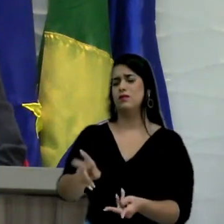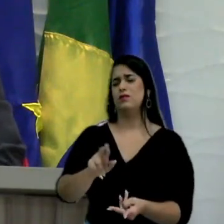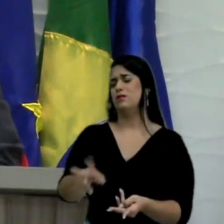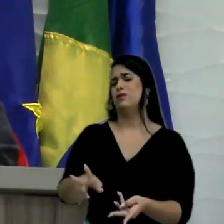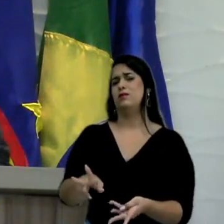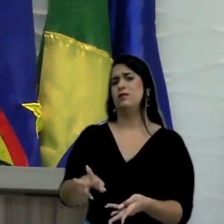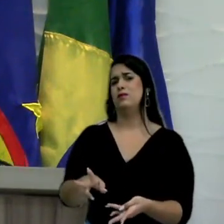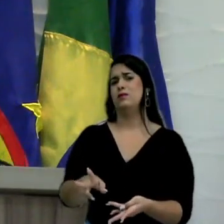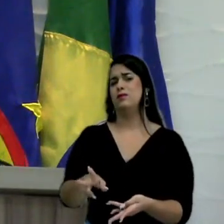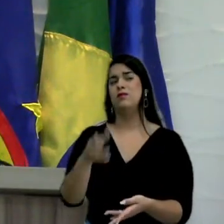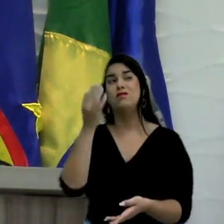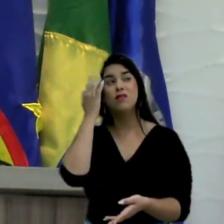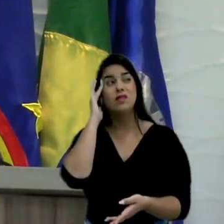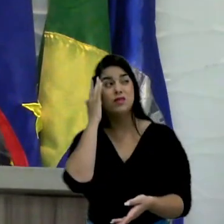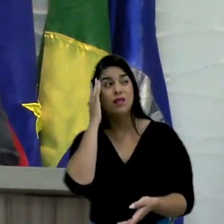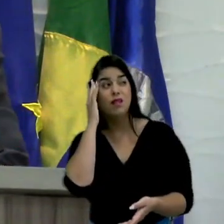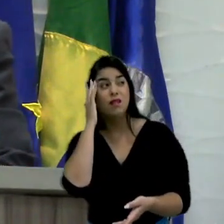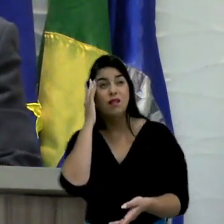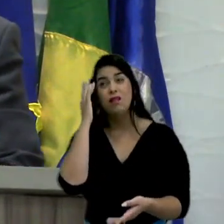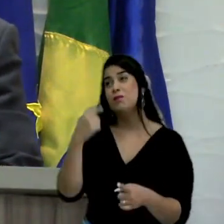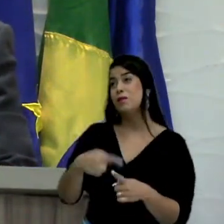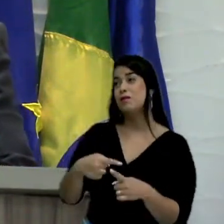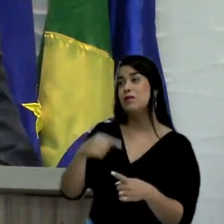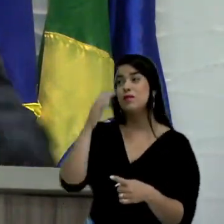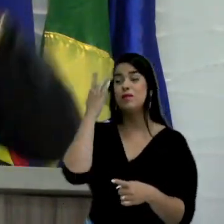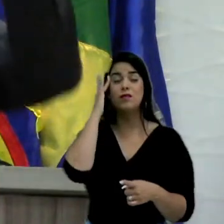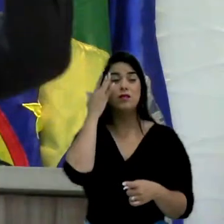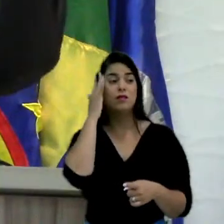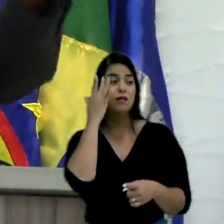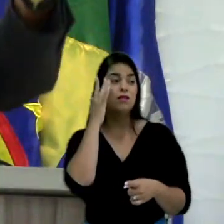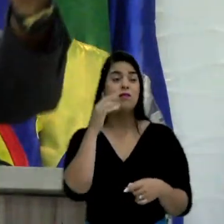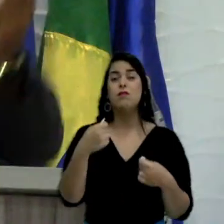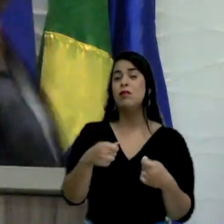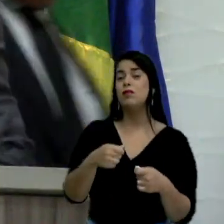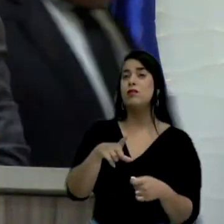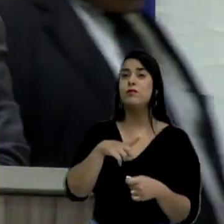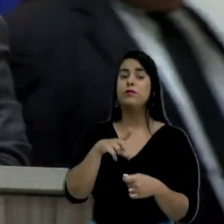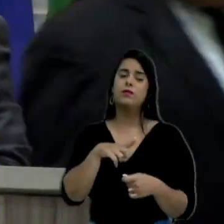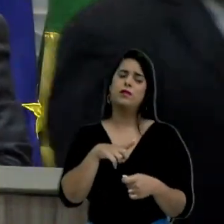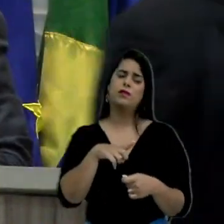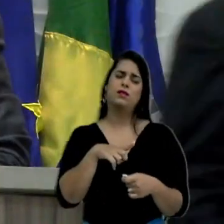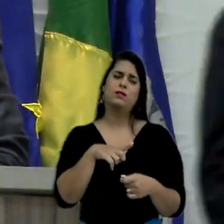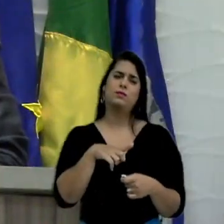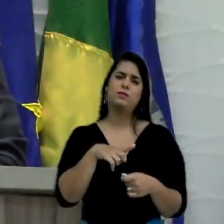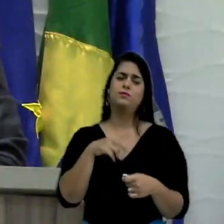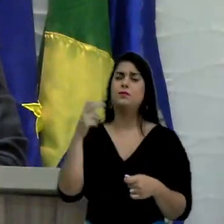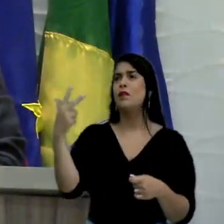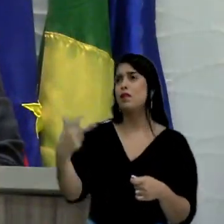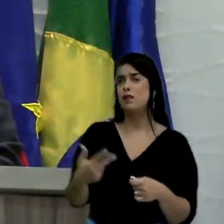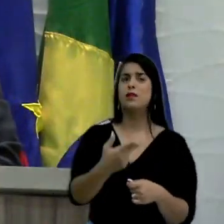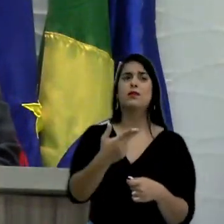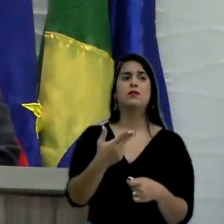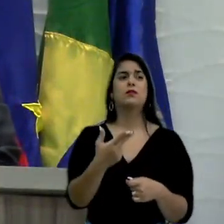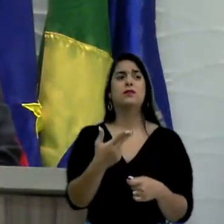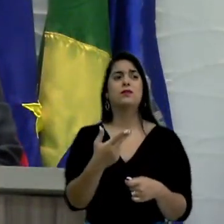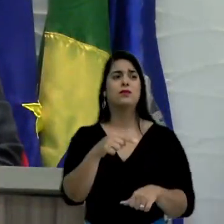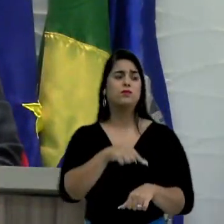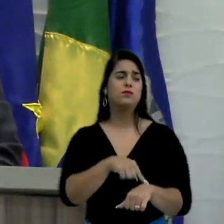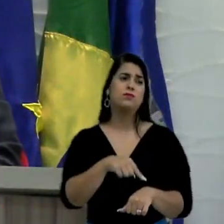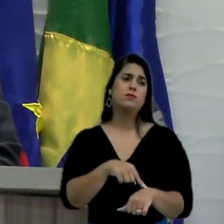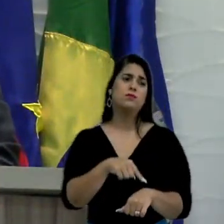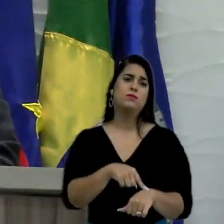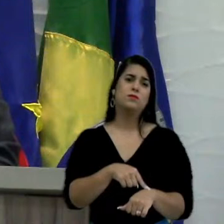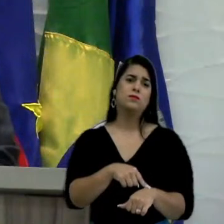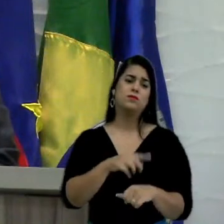com achismo. Não, porque eu acho que devia ter isso, eu acho que devia ter aquilo outro, que cortaram as horas